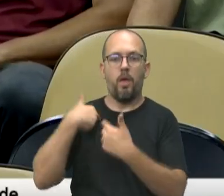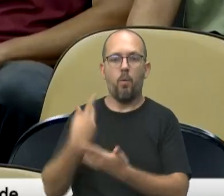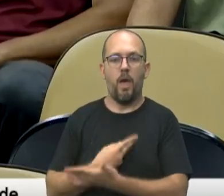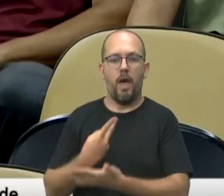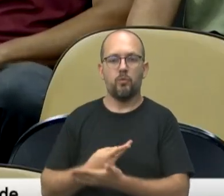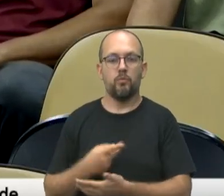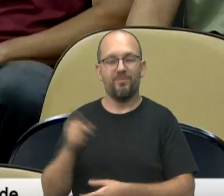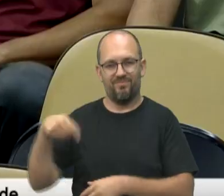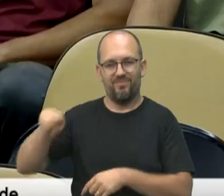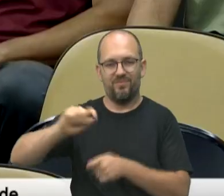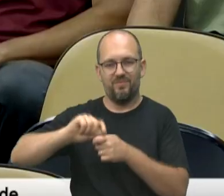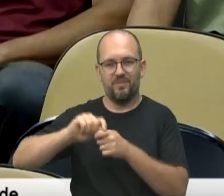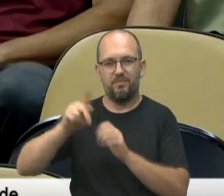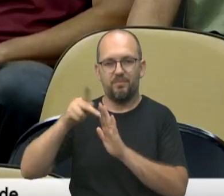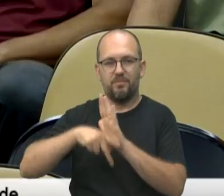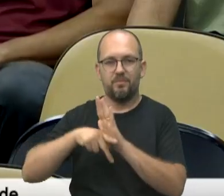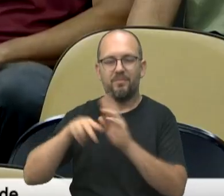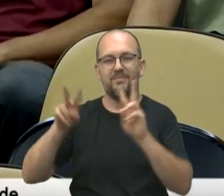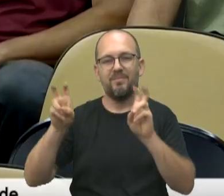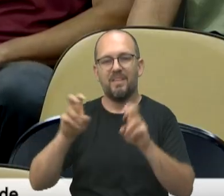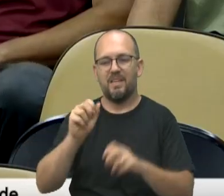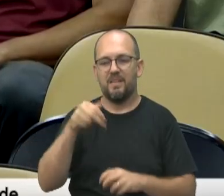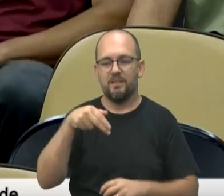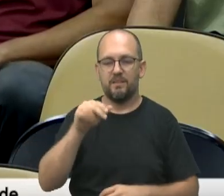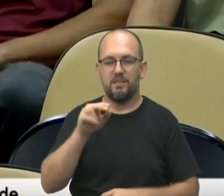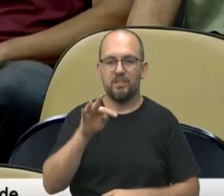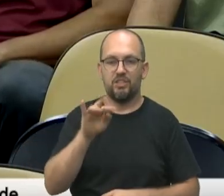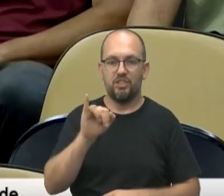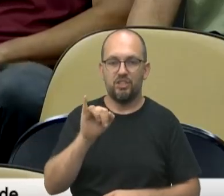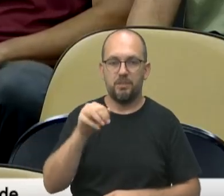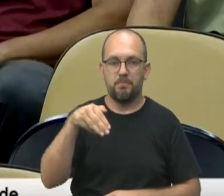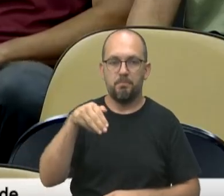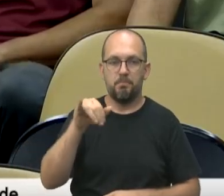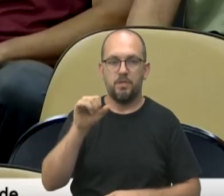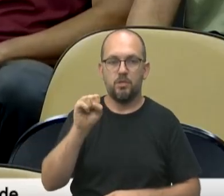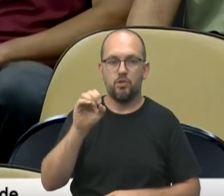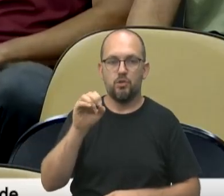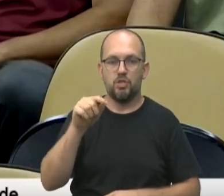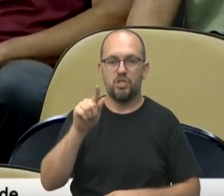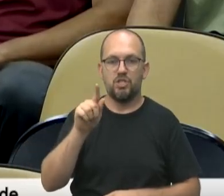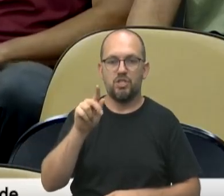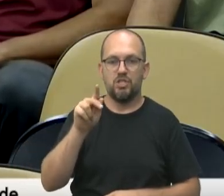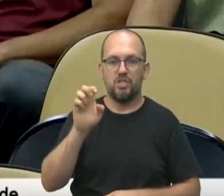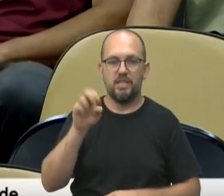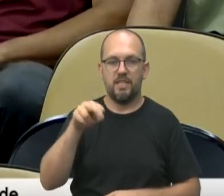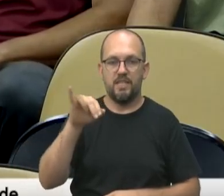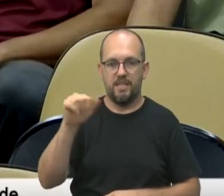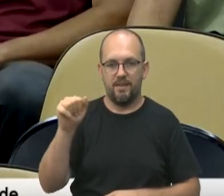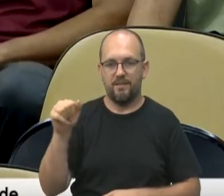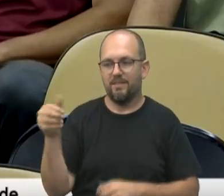projetos como o Antimisoginia, que é o que as meninas participam, inclusive, que estudam junto comigo,